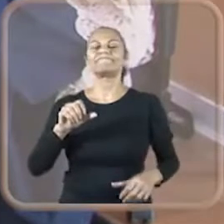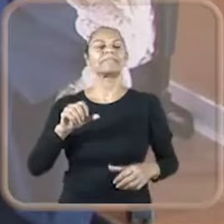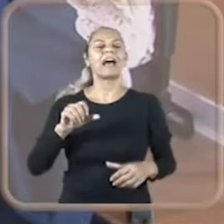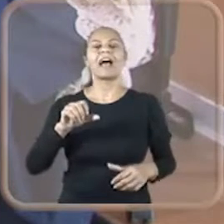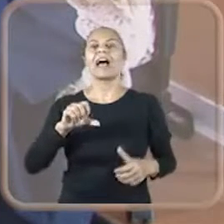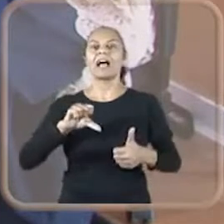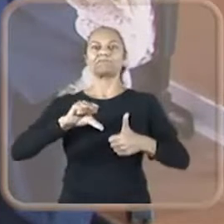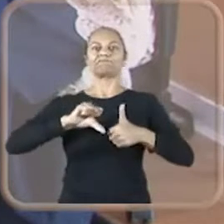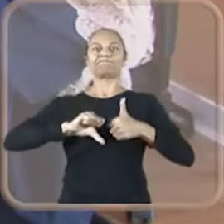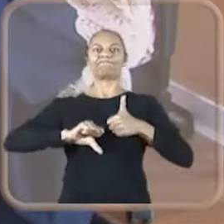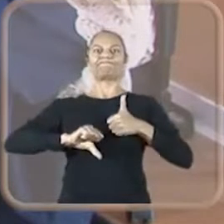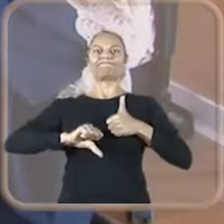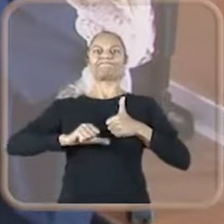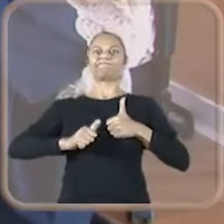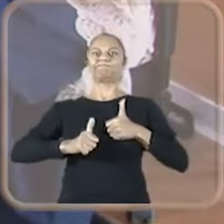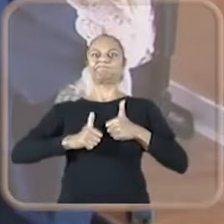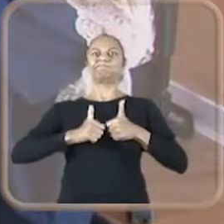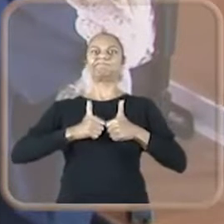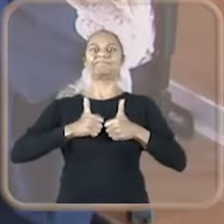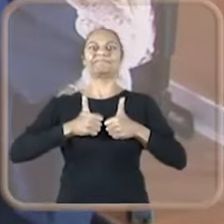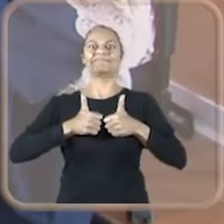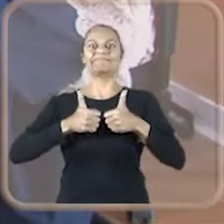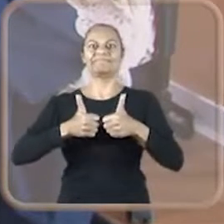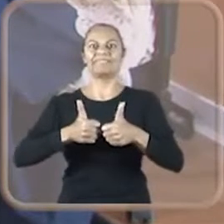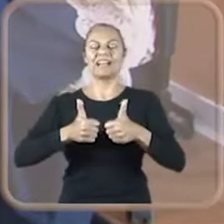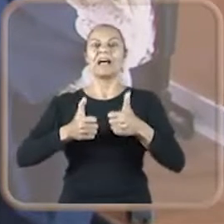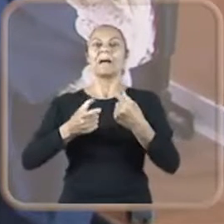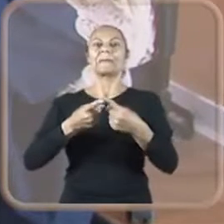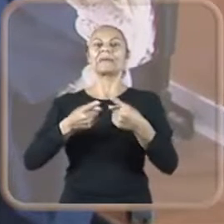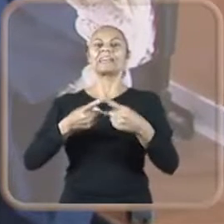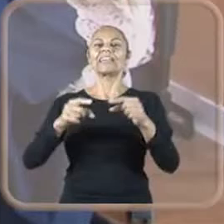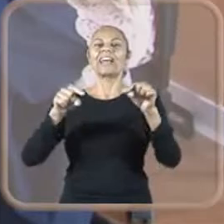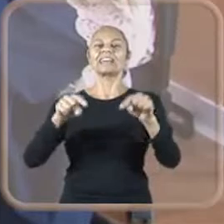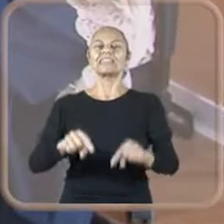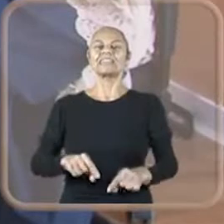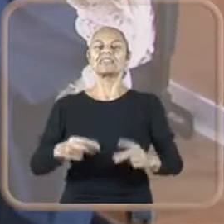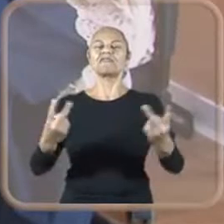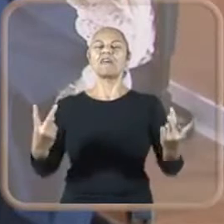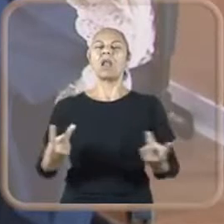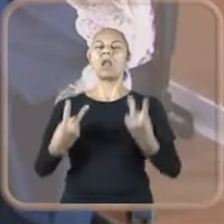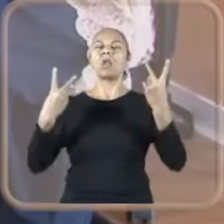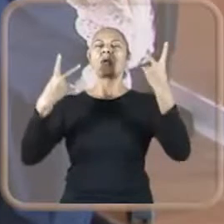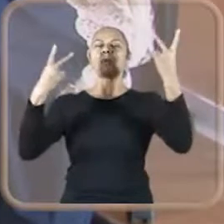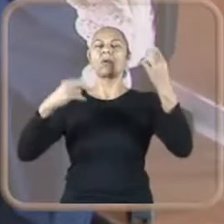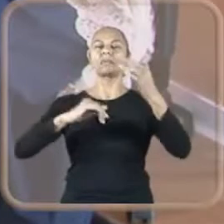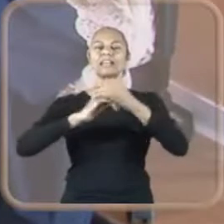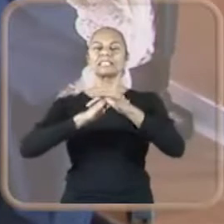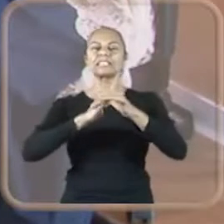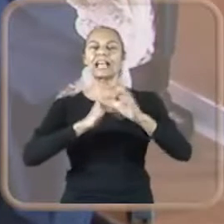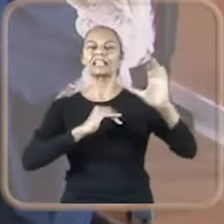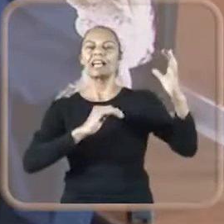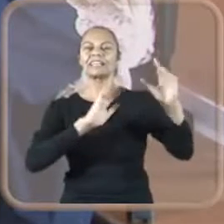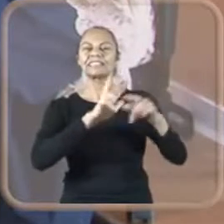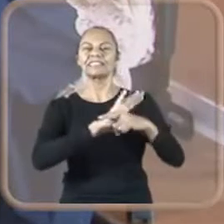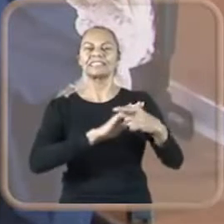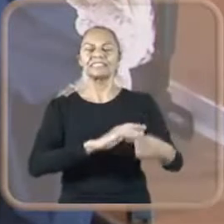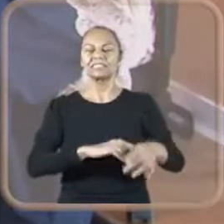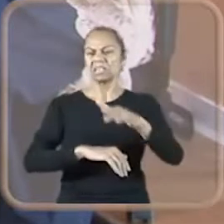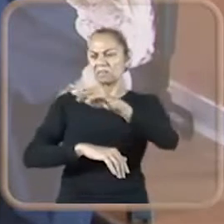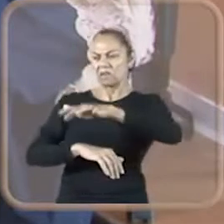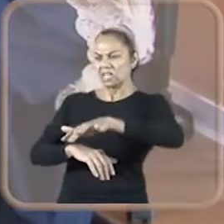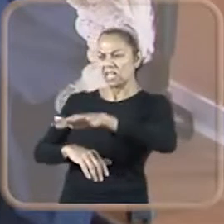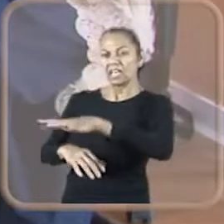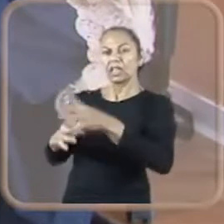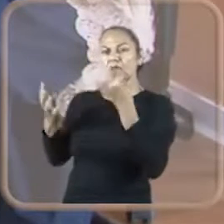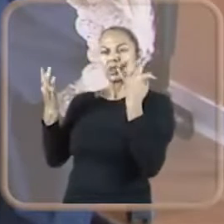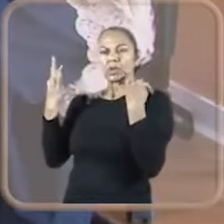tem uma característica de resgatar essa estima. História, eu acho que isso é a valorização da história da cidade, valorização dos